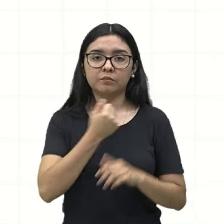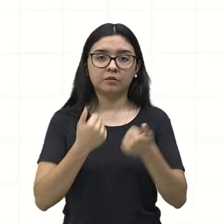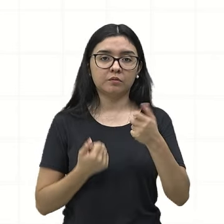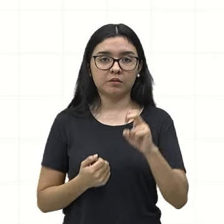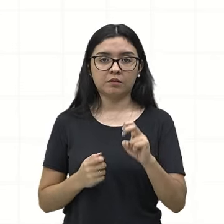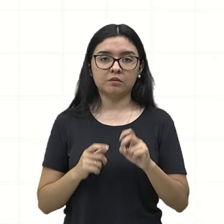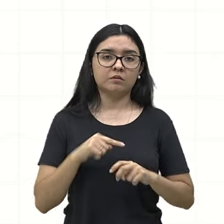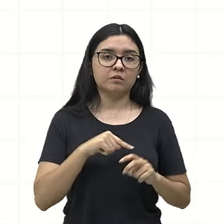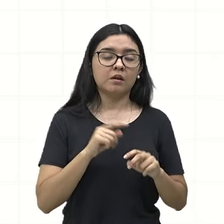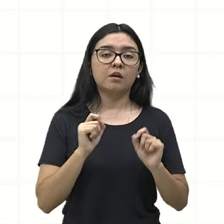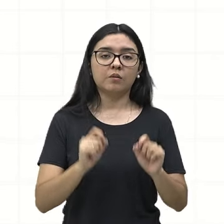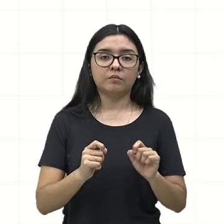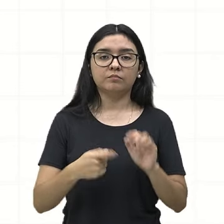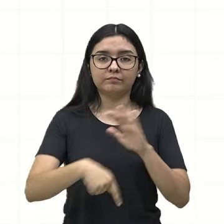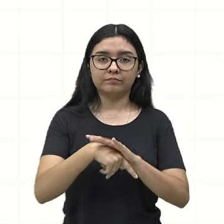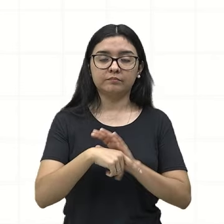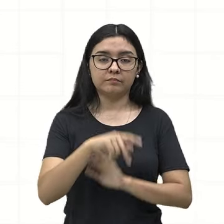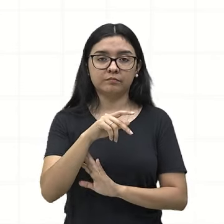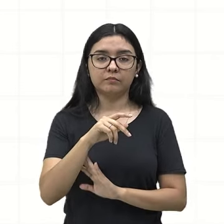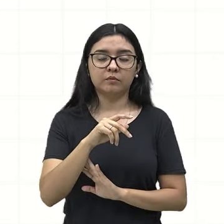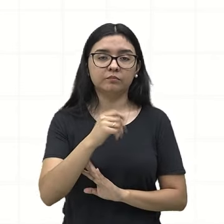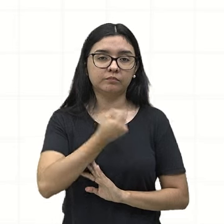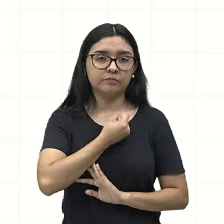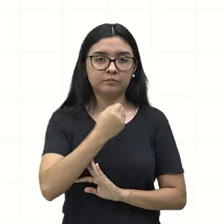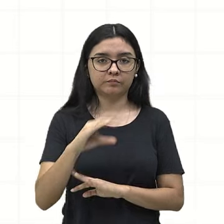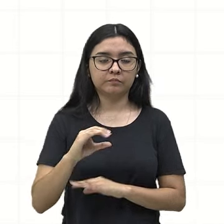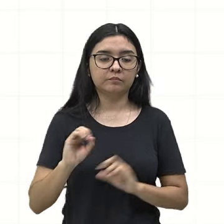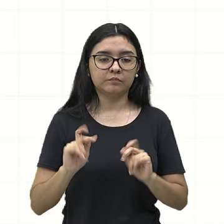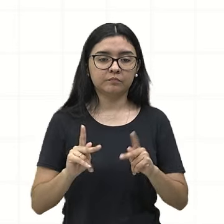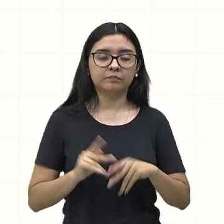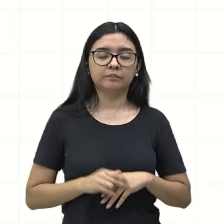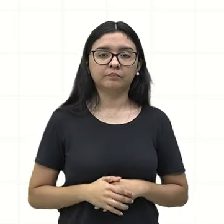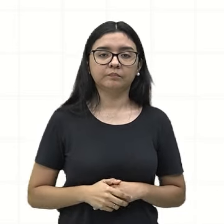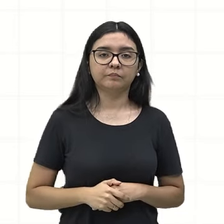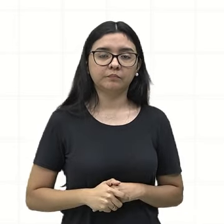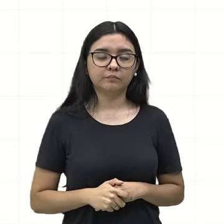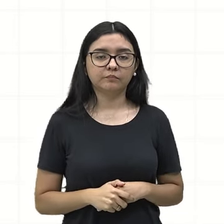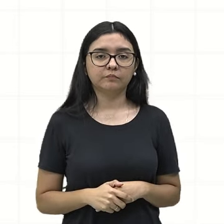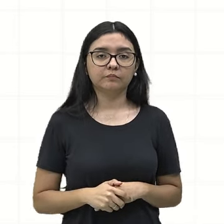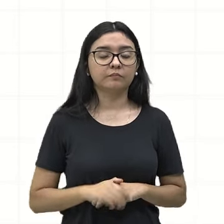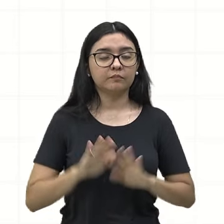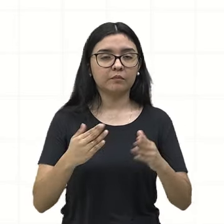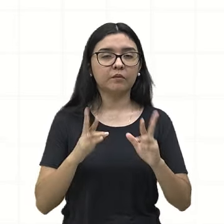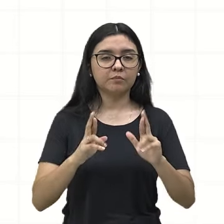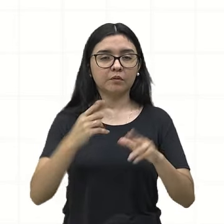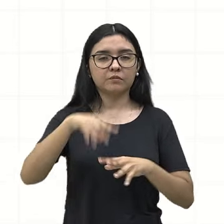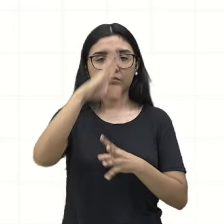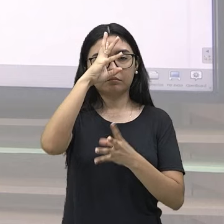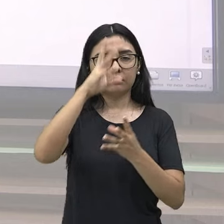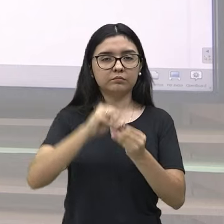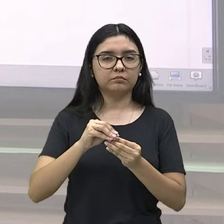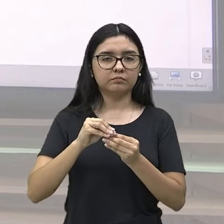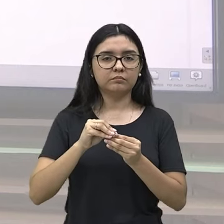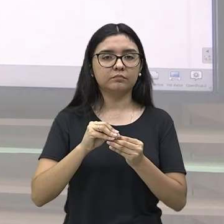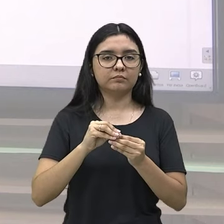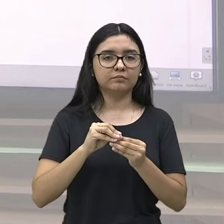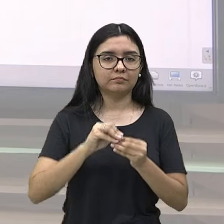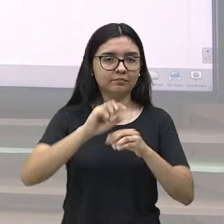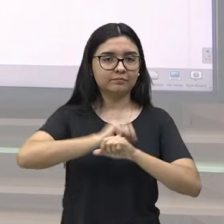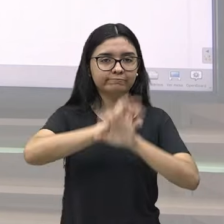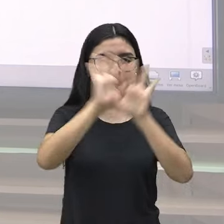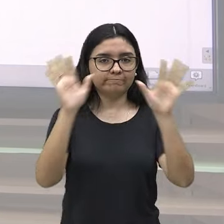número composto. Beleza? Bom, pessoal, espero que até aqui vocês estejam compreendendo